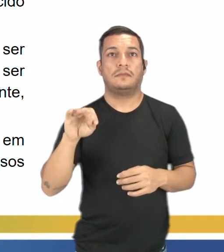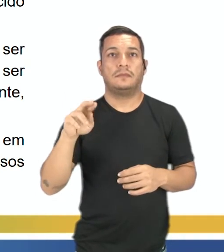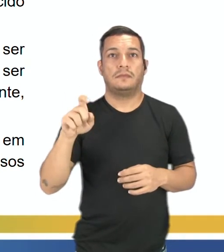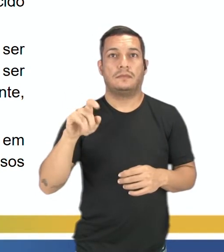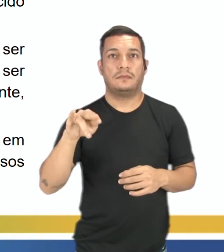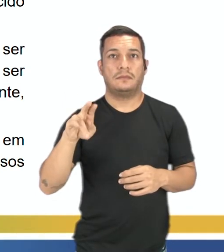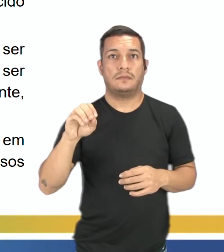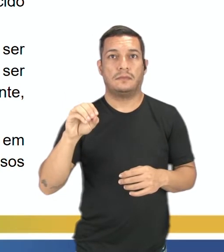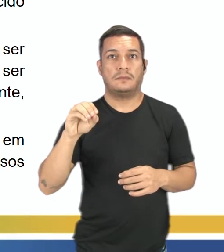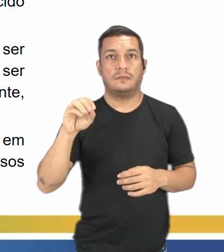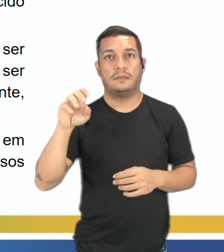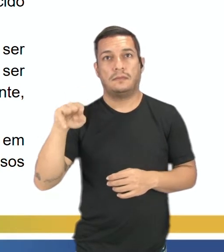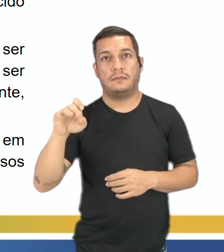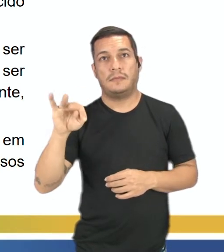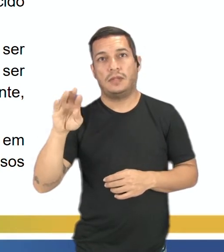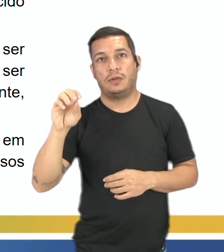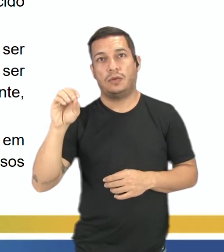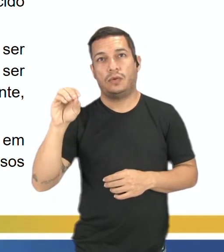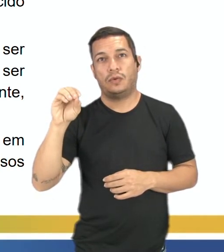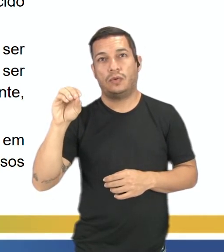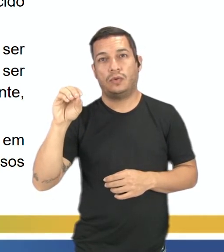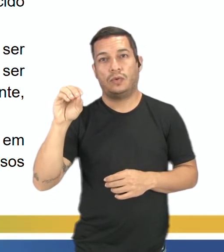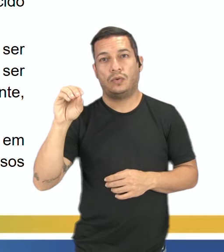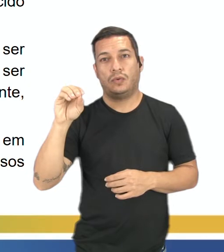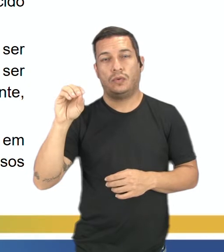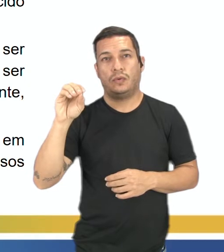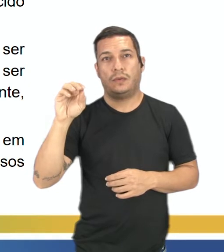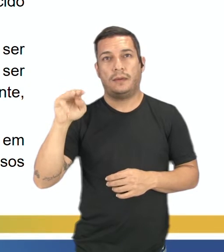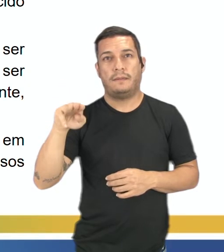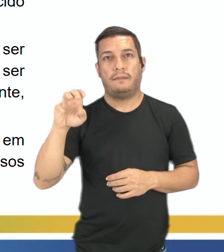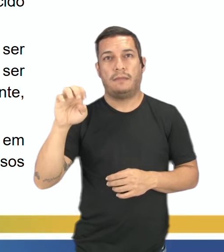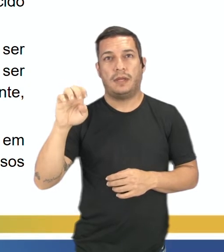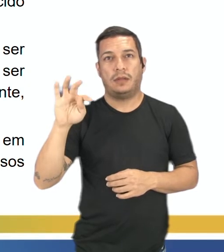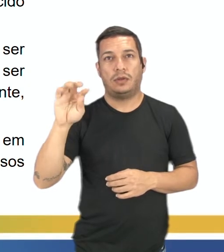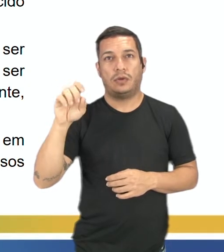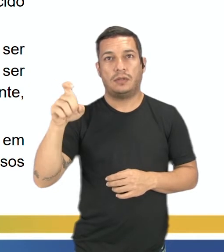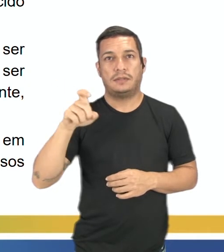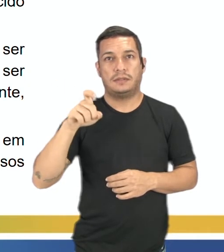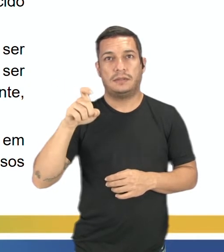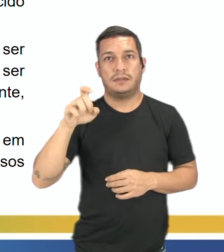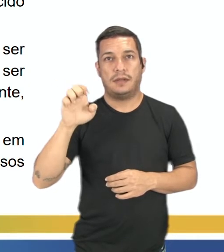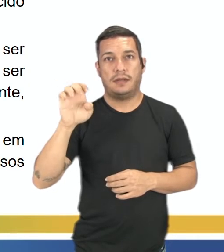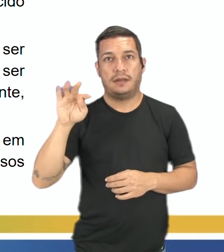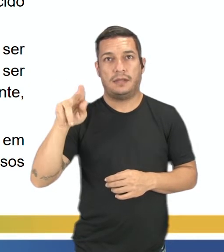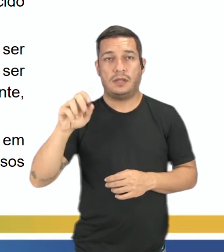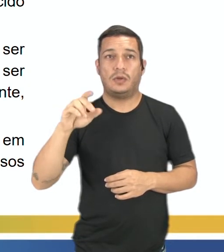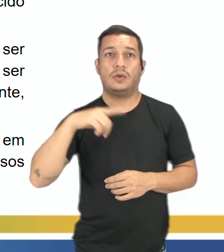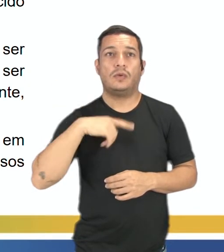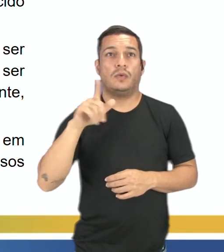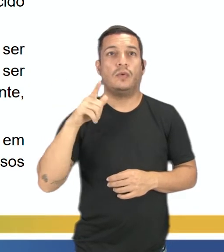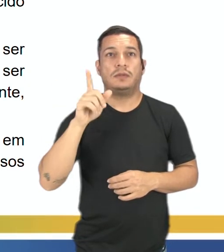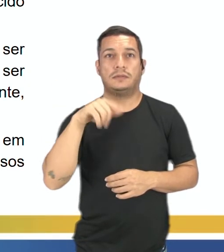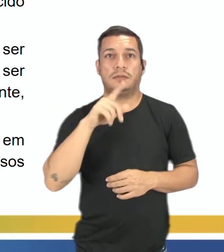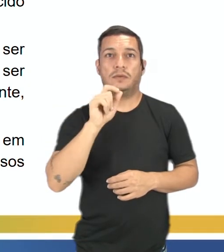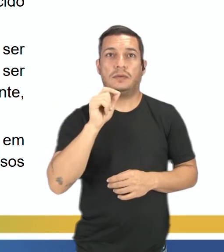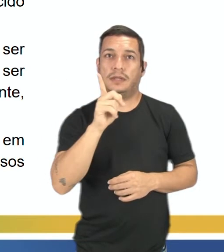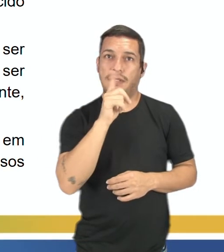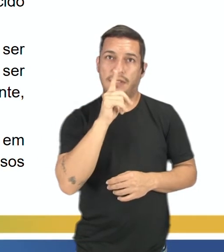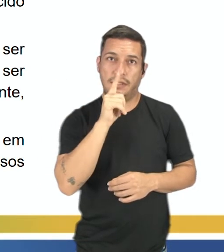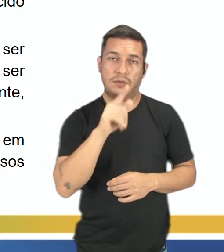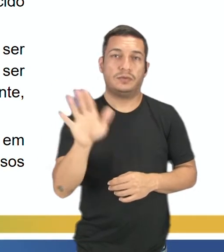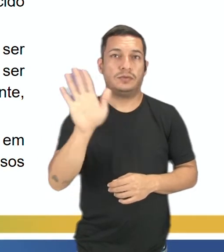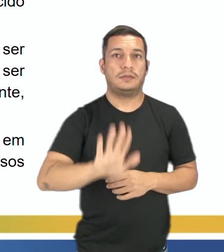os metoximetano e o metoxi-etano são gasoso sus enquanto os demais são líquidos em geral